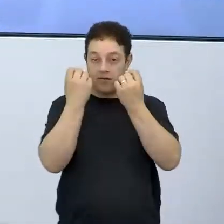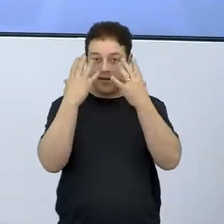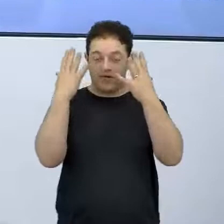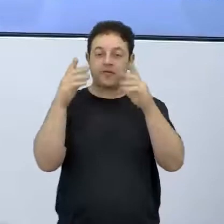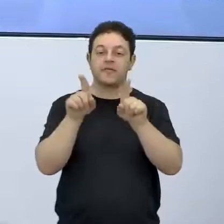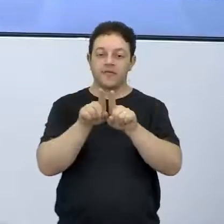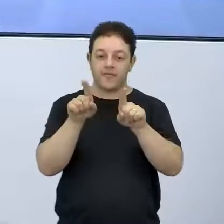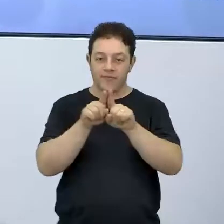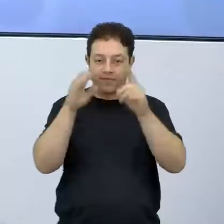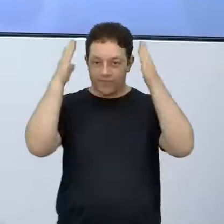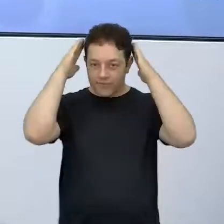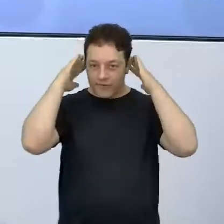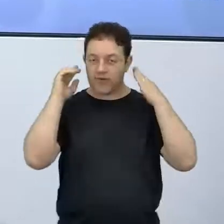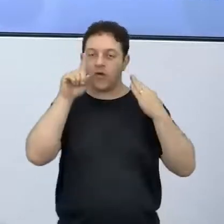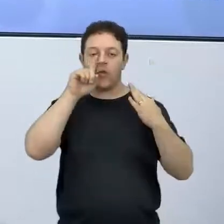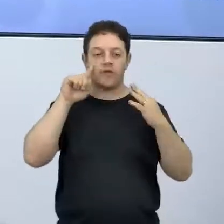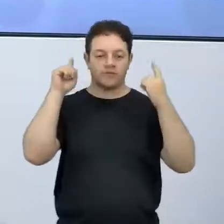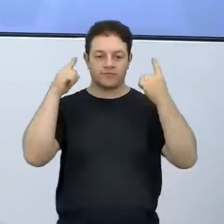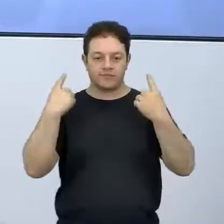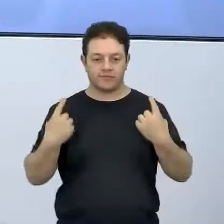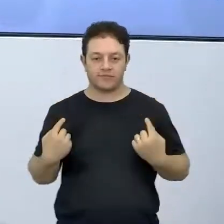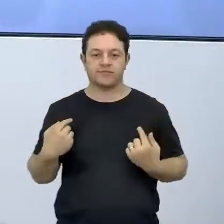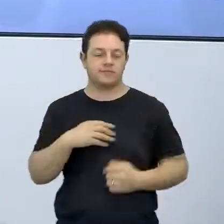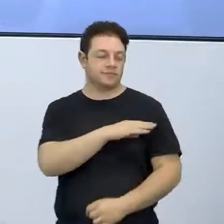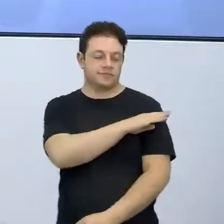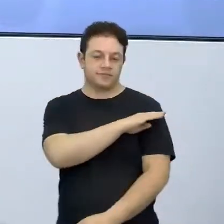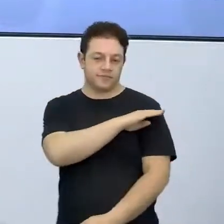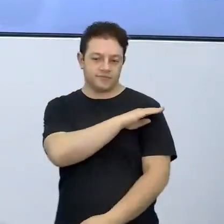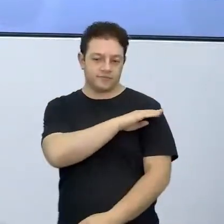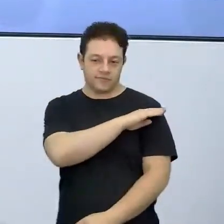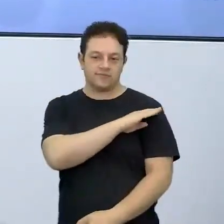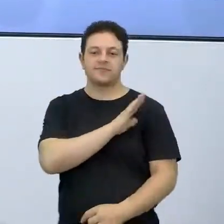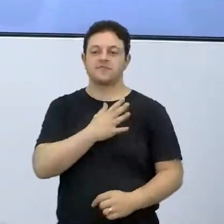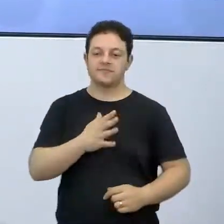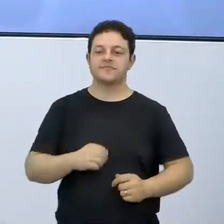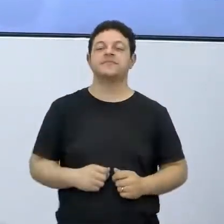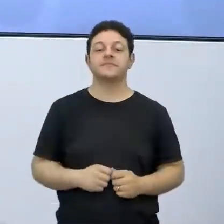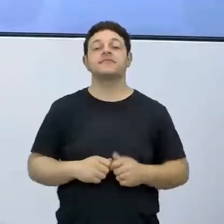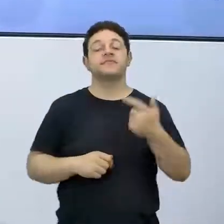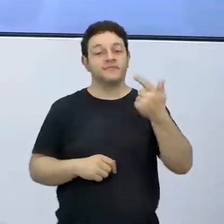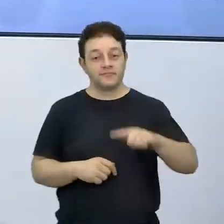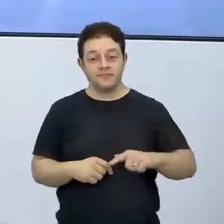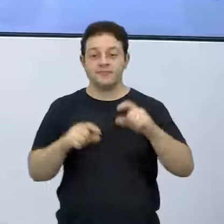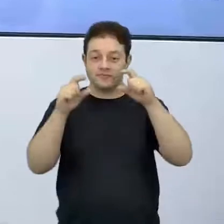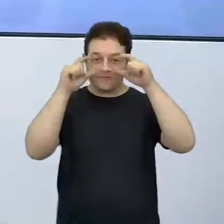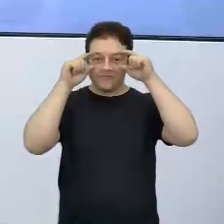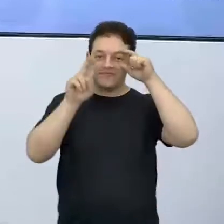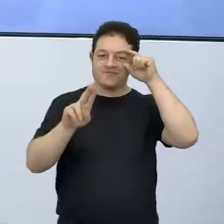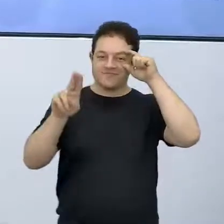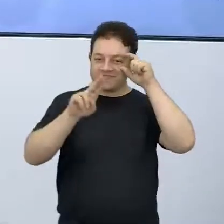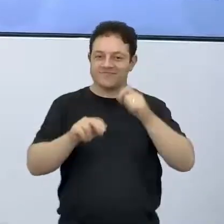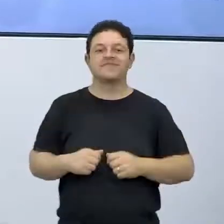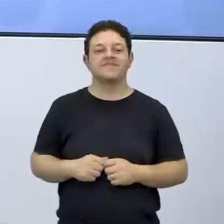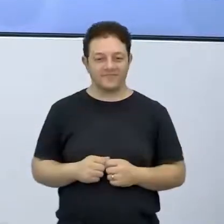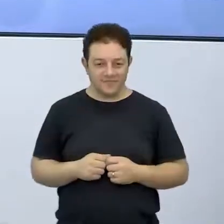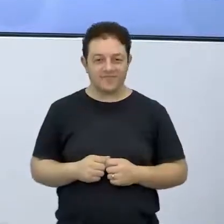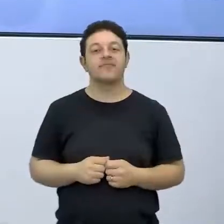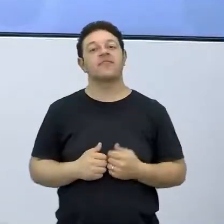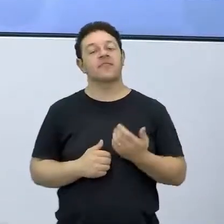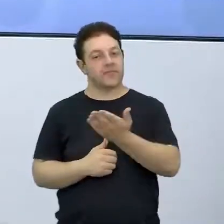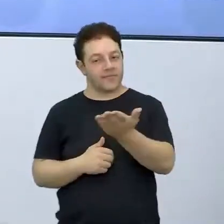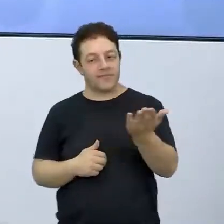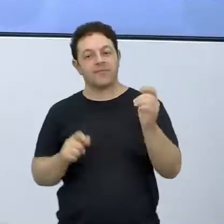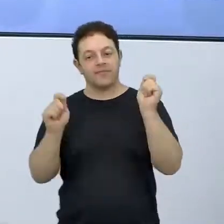claros, cabelos louros encaracolados na altura do ombro e uso óculos. Então, para que vocês aí